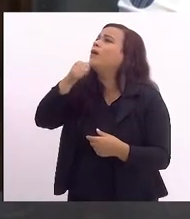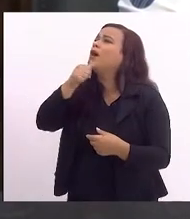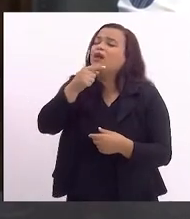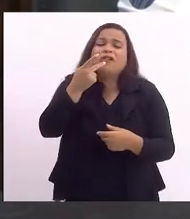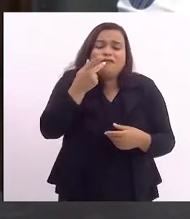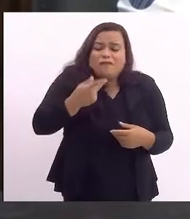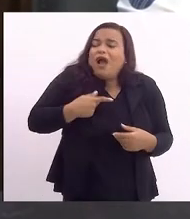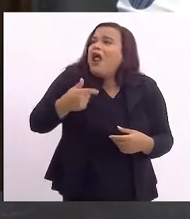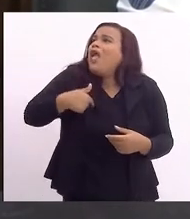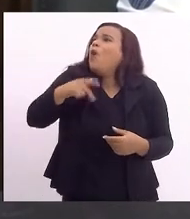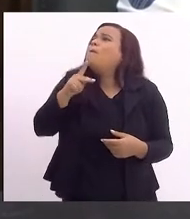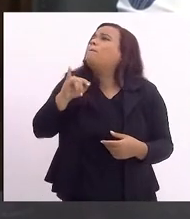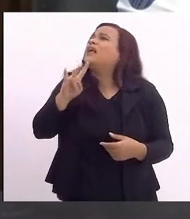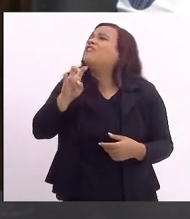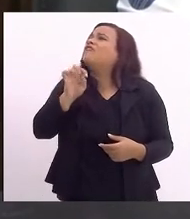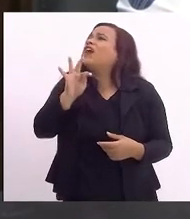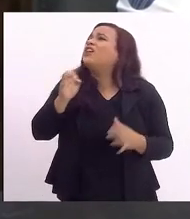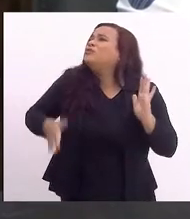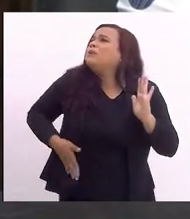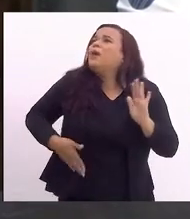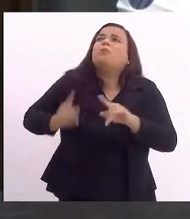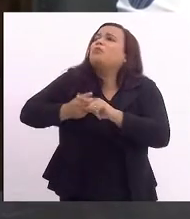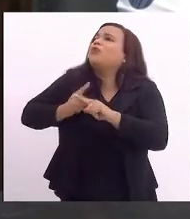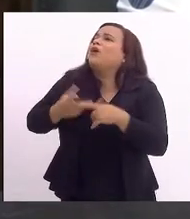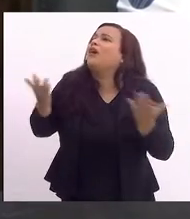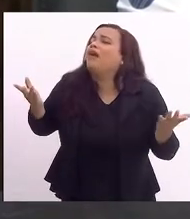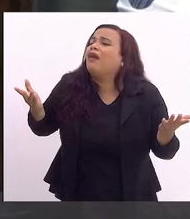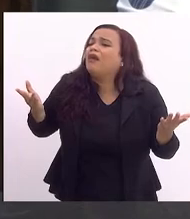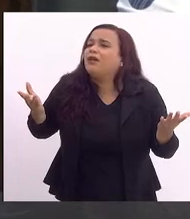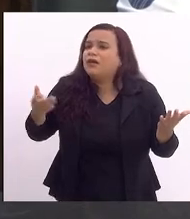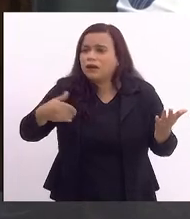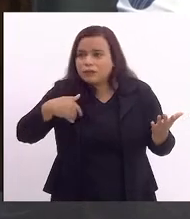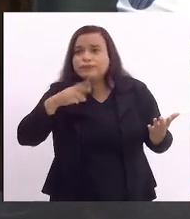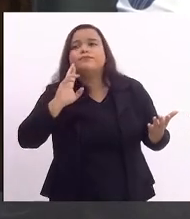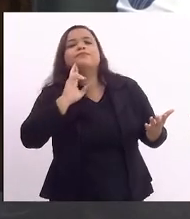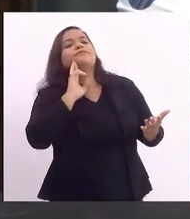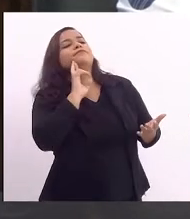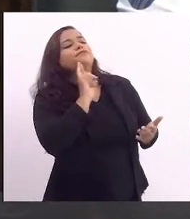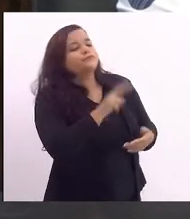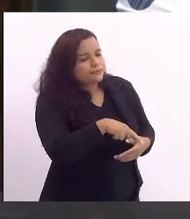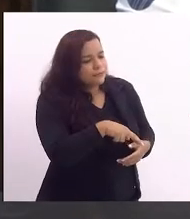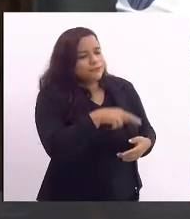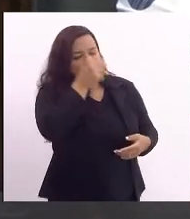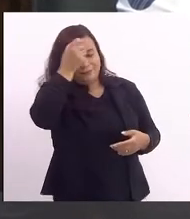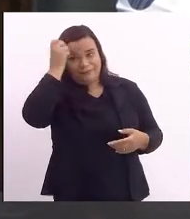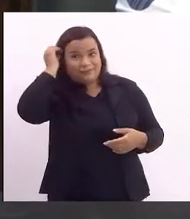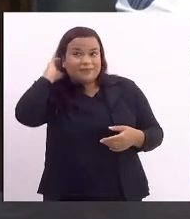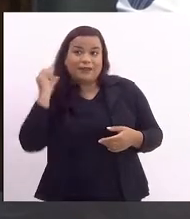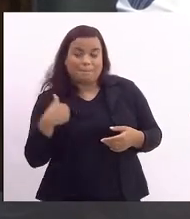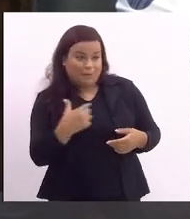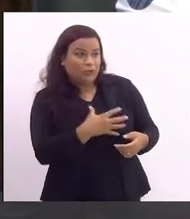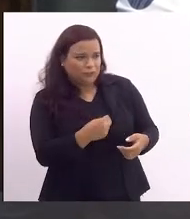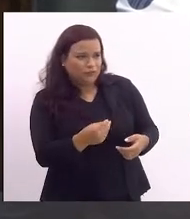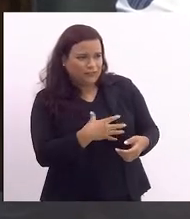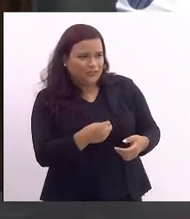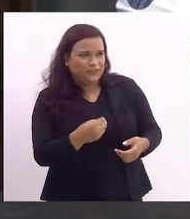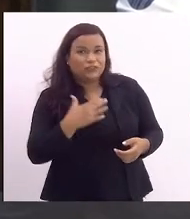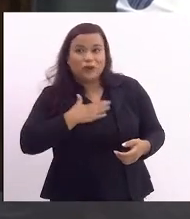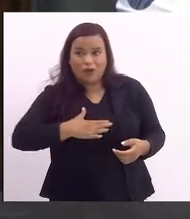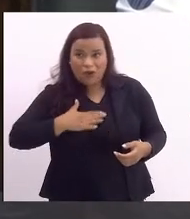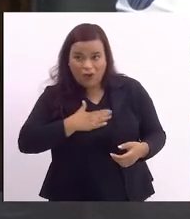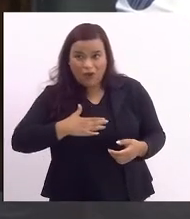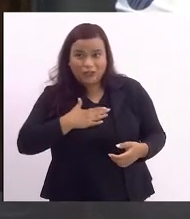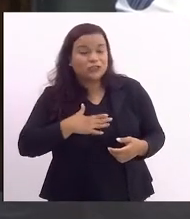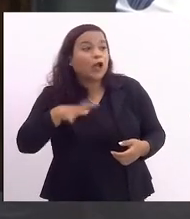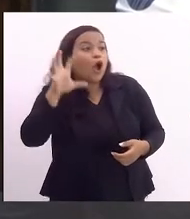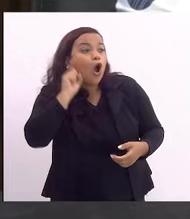E eu tive de responder. Os meus filhos, eles escutam o podcast História Preta. Muito obrigada, História Preta,